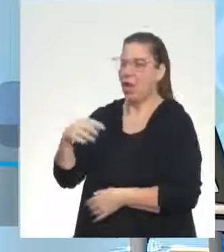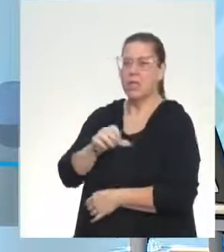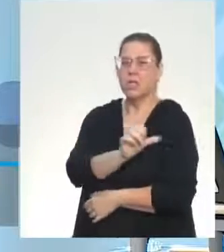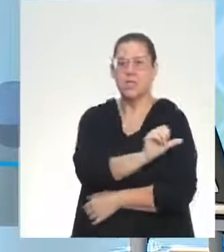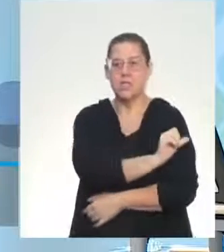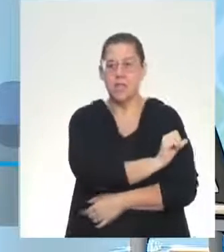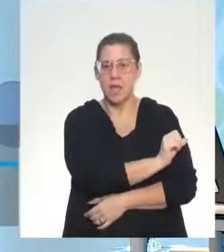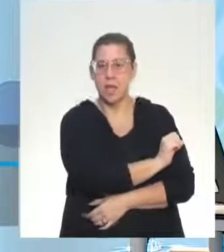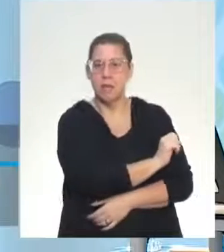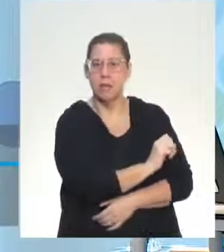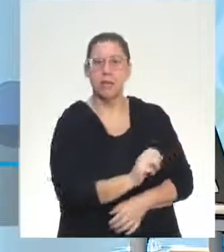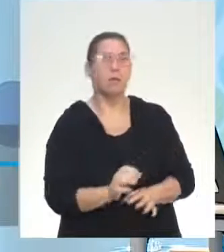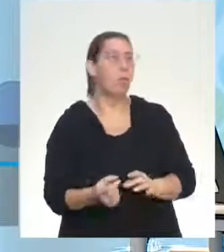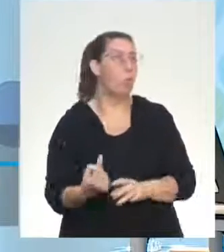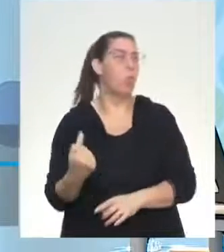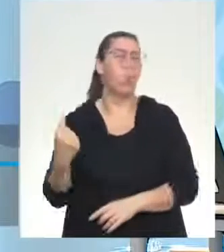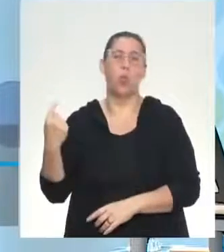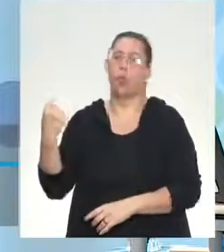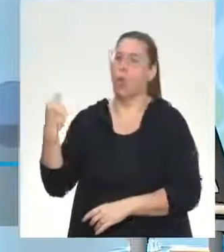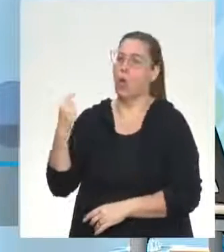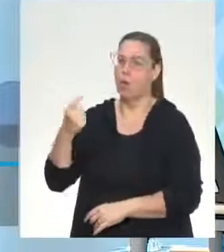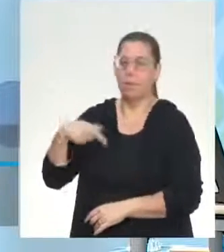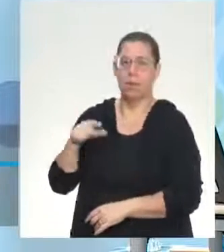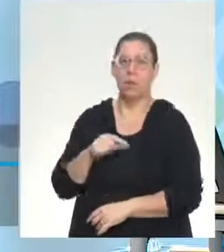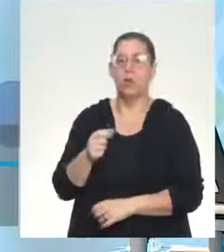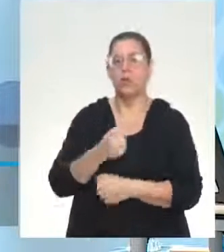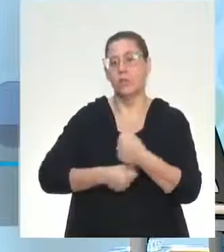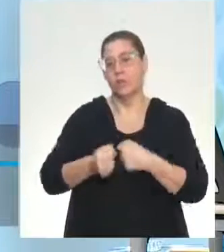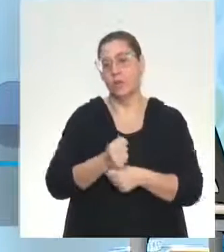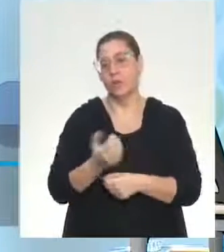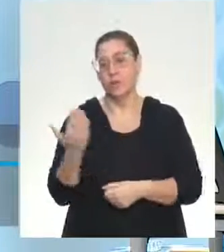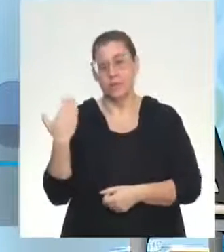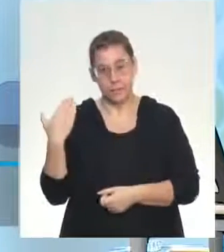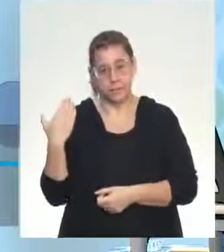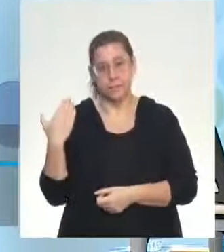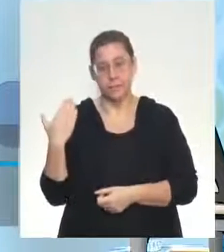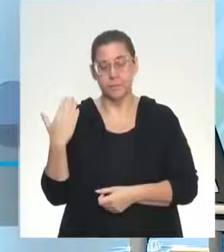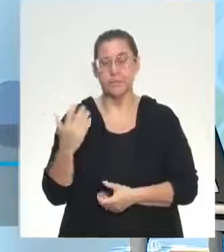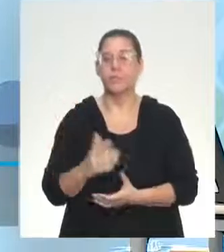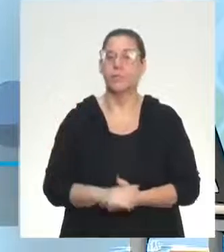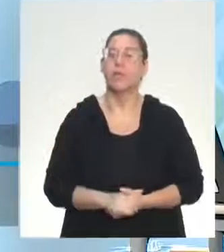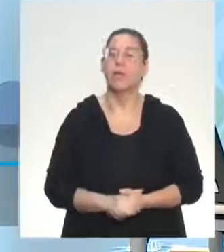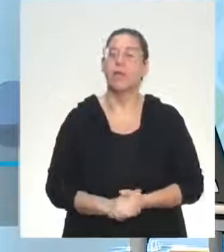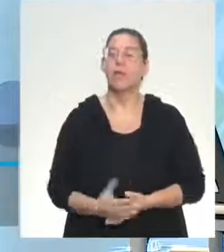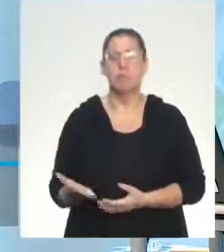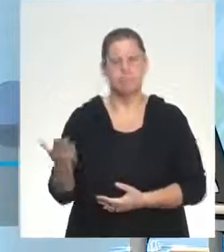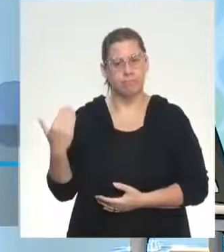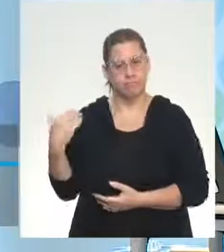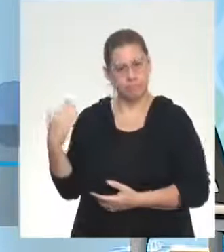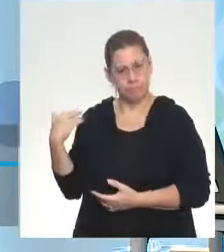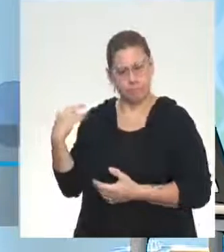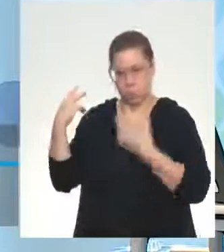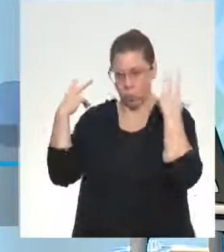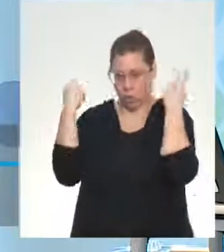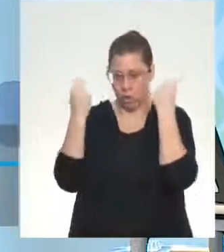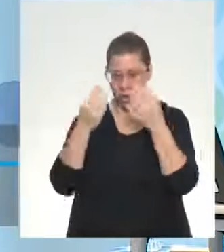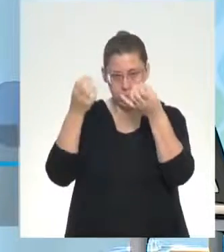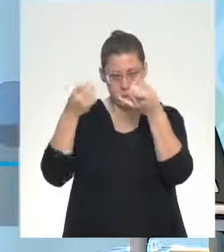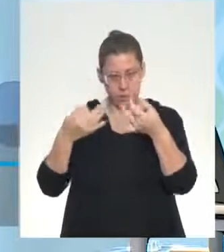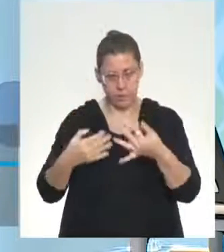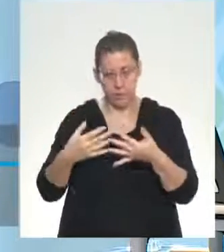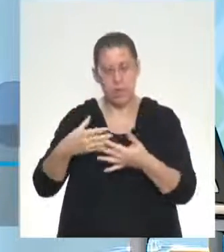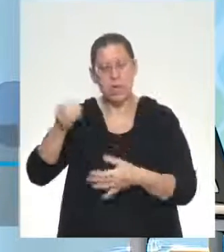vocês está tão longe, né? E para nós foi no ano passado. Os antigos gregos diziam que